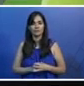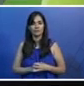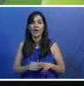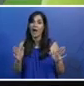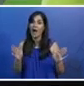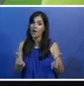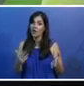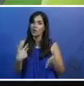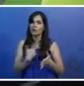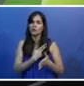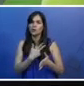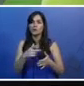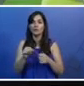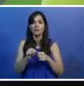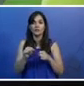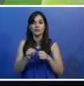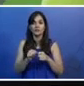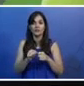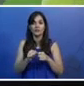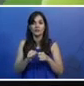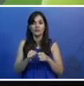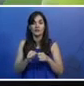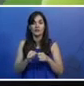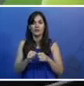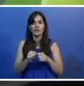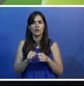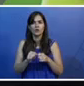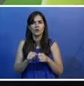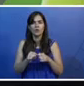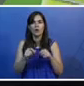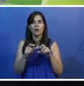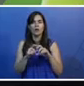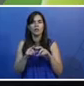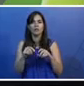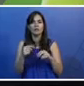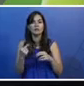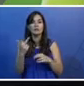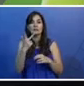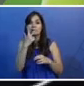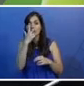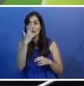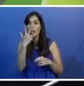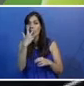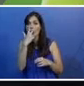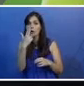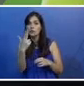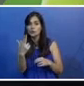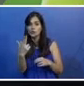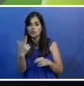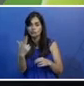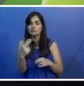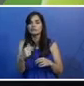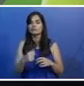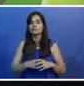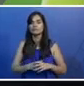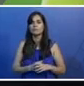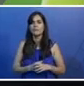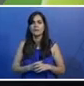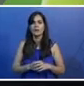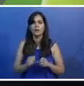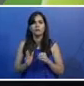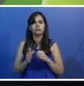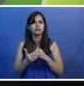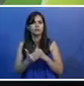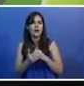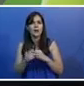Agora a gente começa a entrar na parte interessante. Termos semelhantes. Sempre que vocês vão